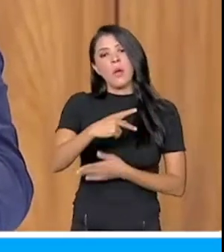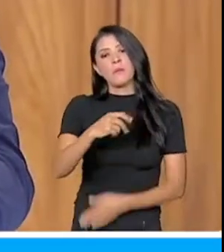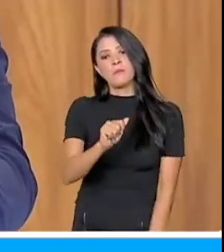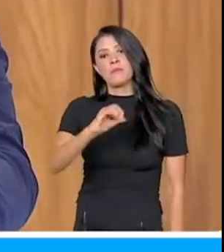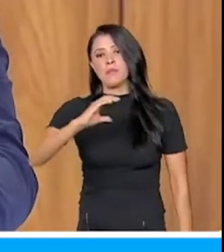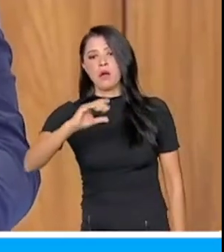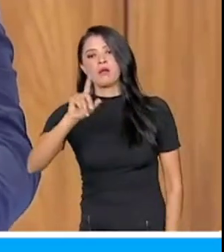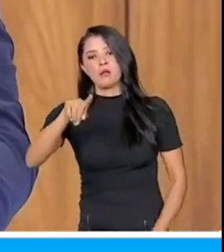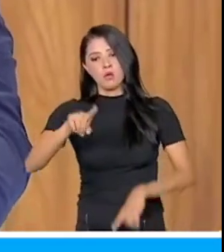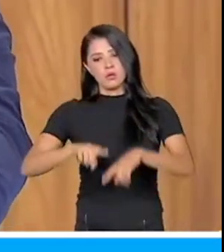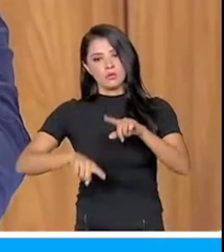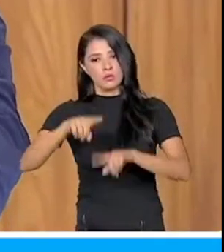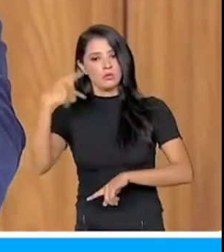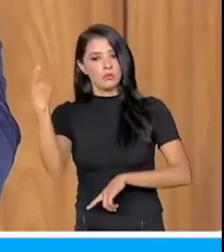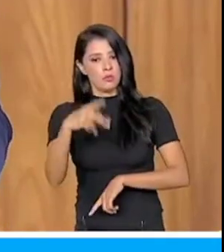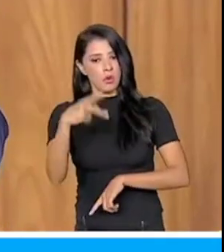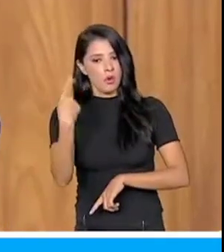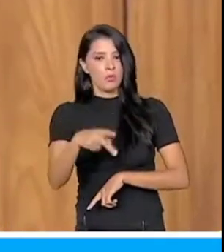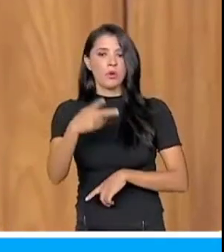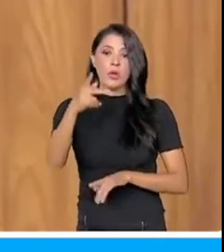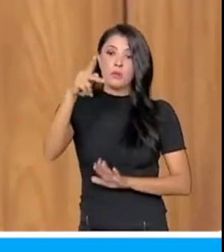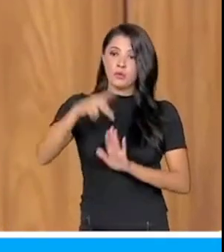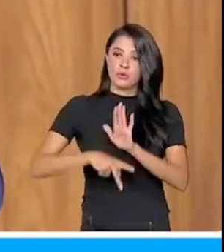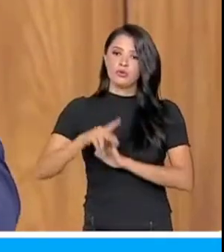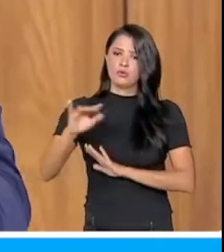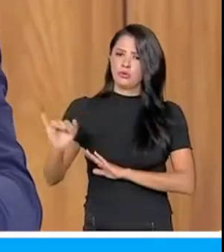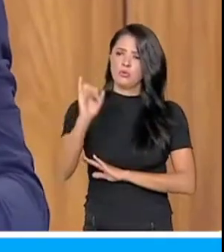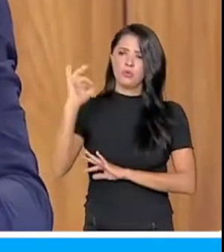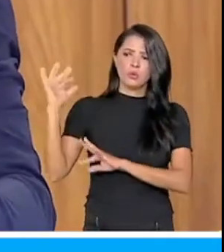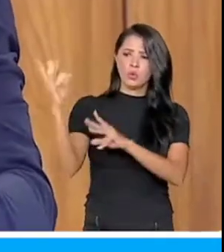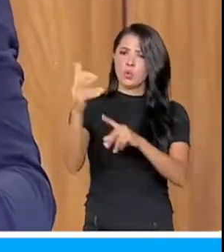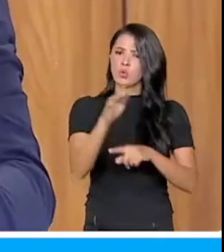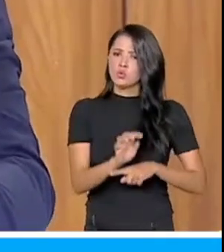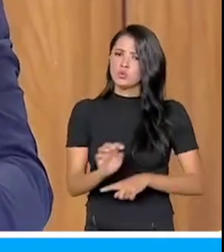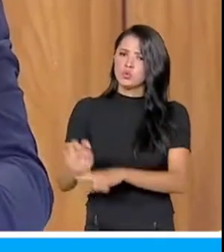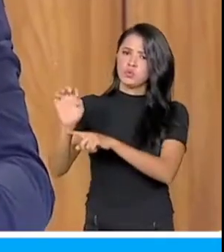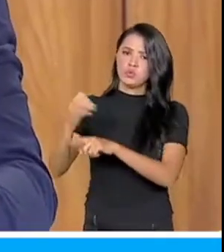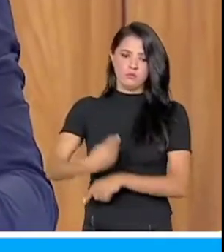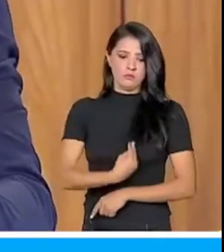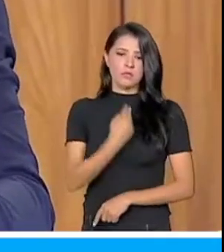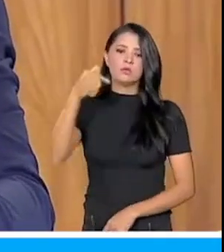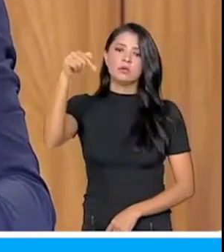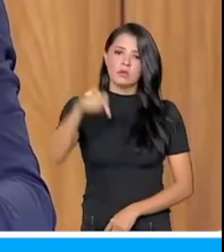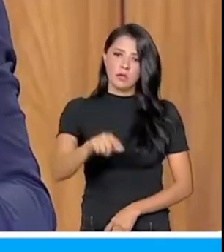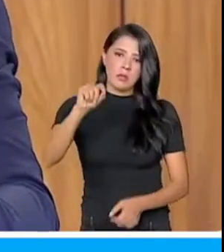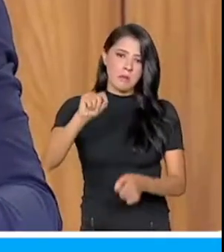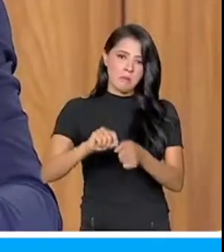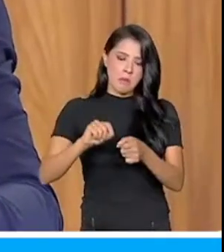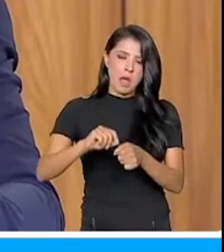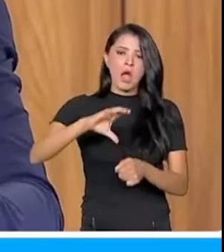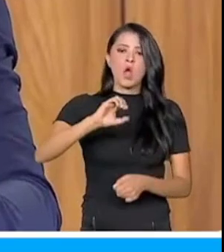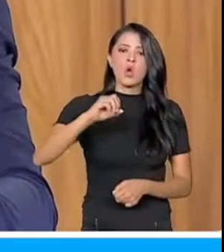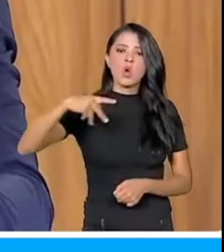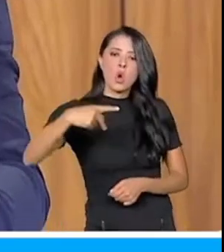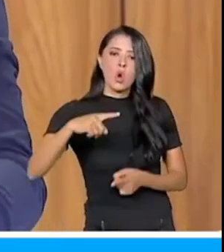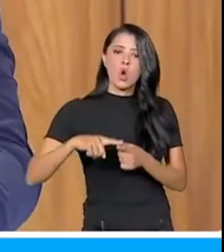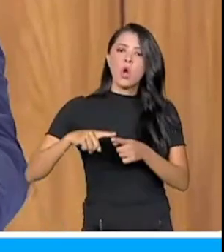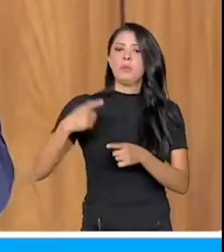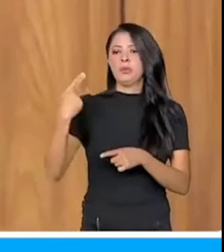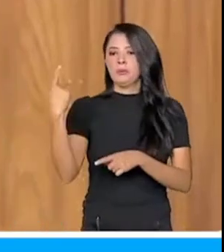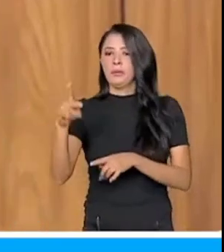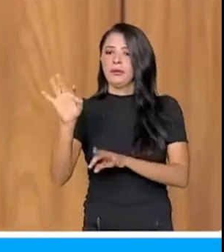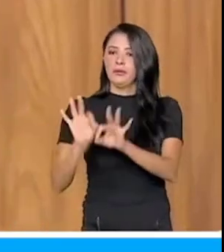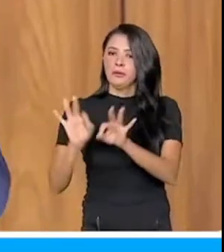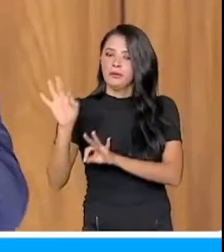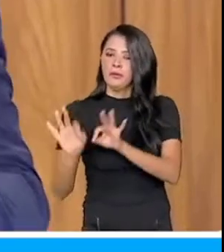é um instrumento para isso. Projetos importantes para todos os estados que estão aqui presentes, para a realização da COP, para a infraestrutura do Mato Grosso do